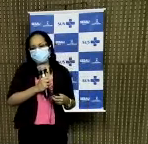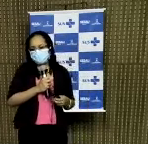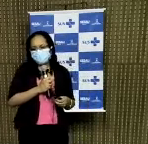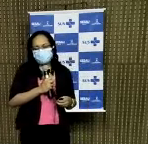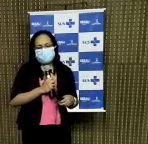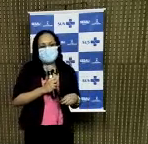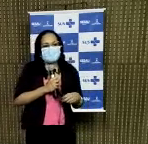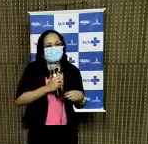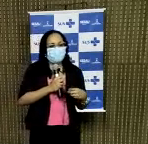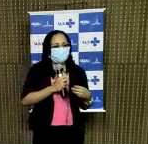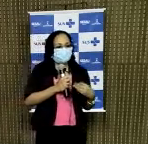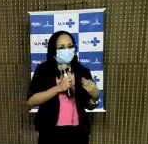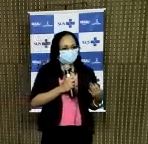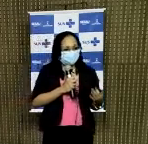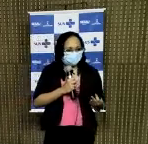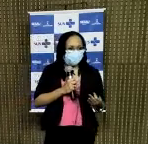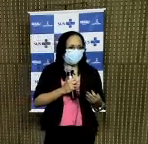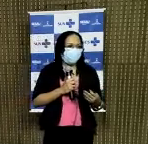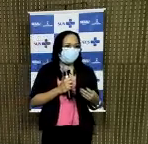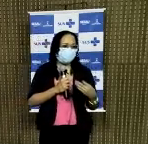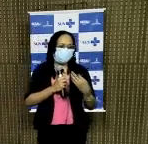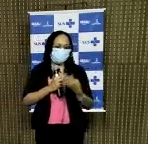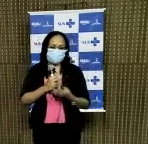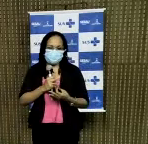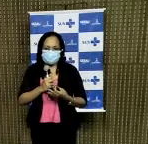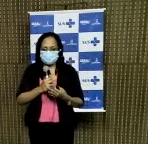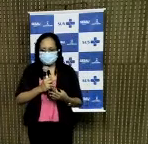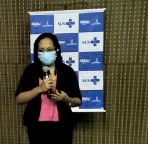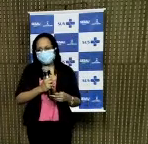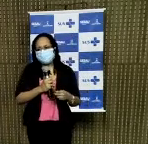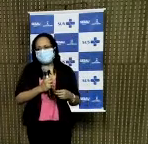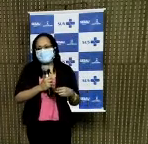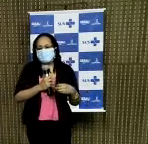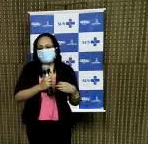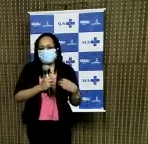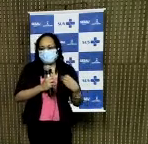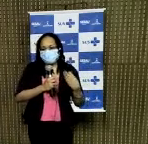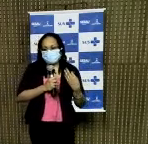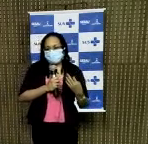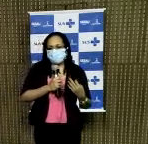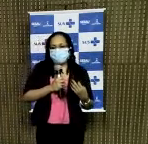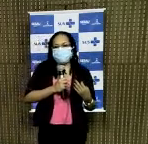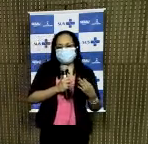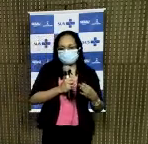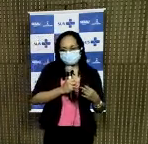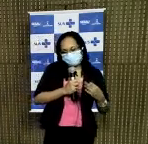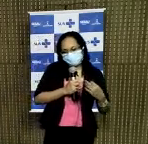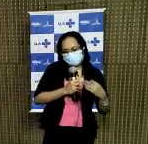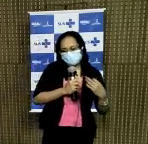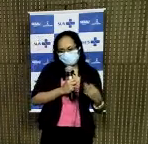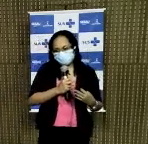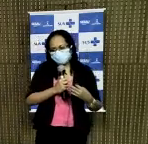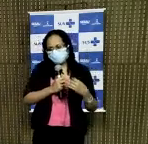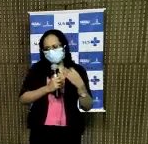nossa unidade, isso também reflete na questão dos indicadores, mas também a